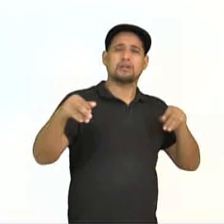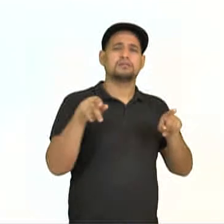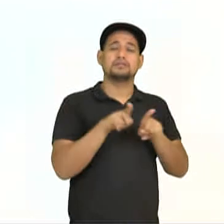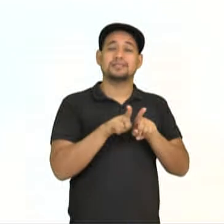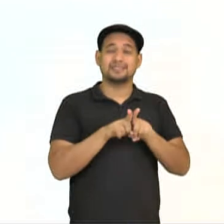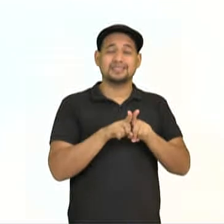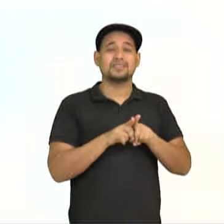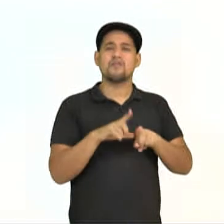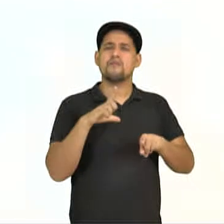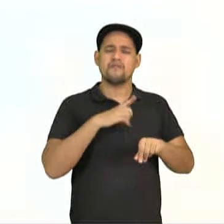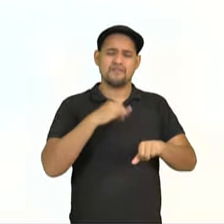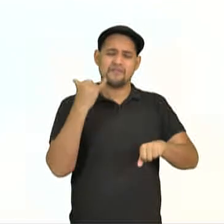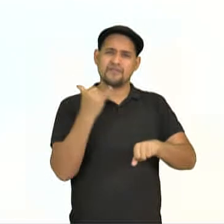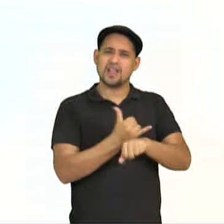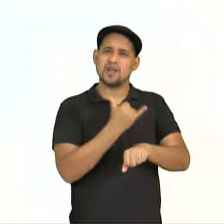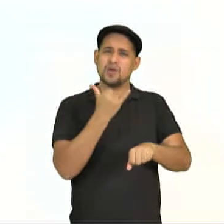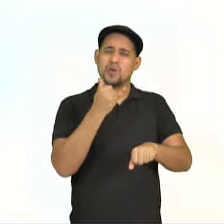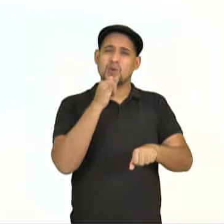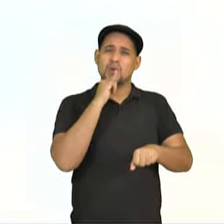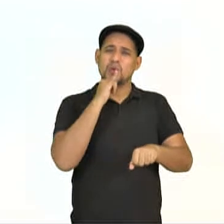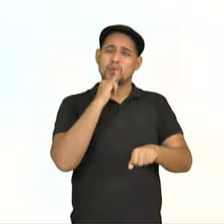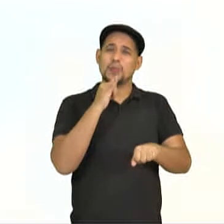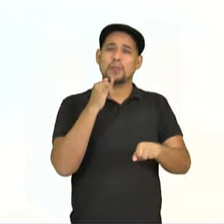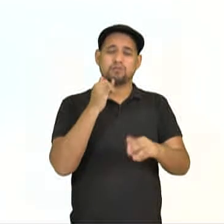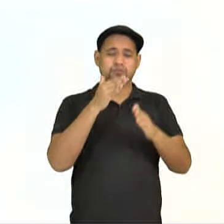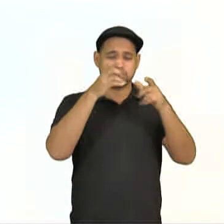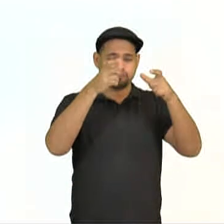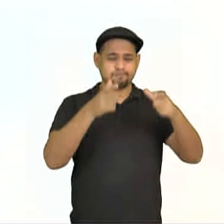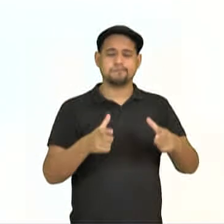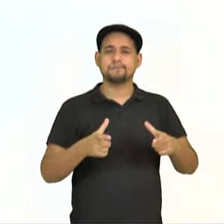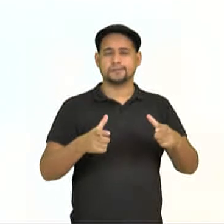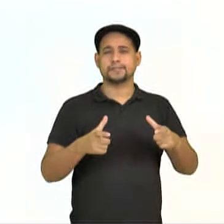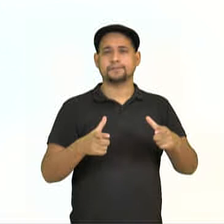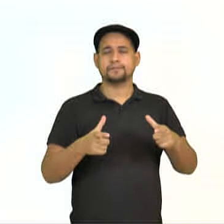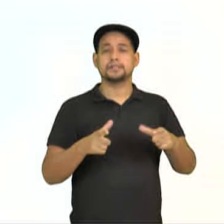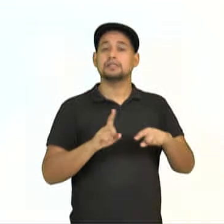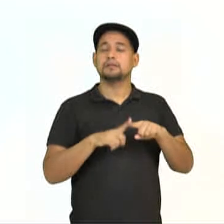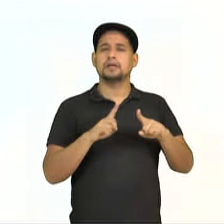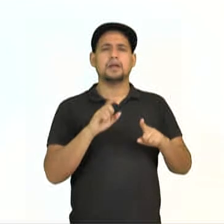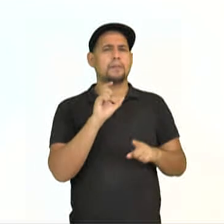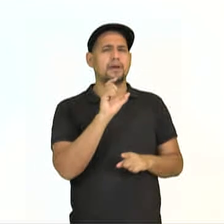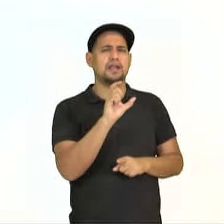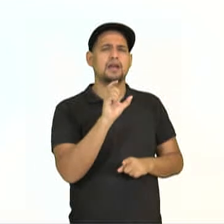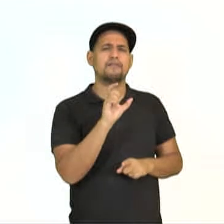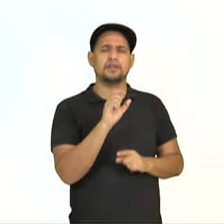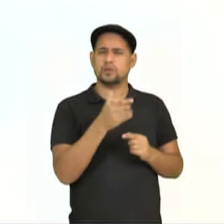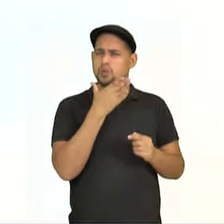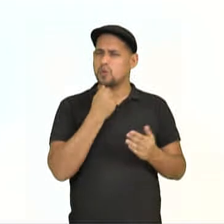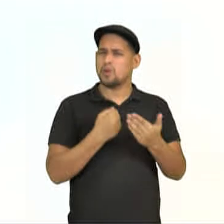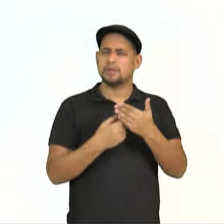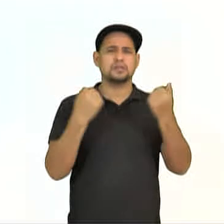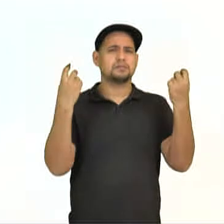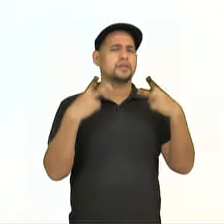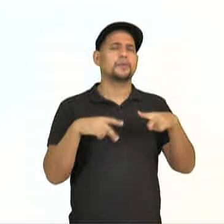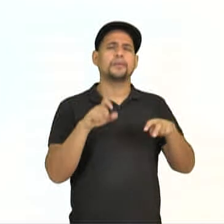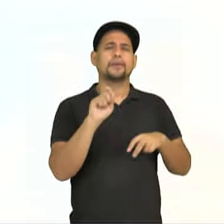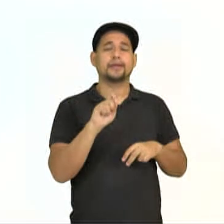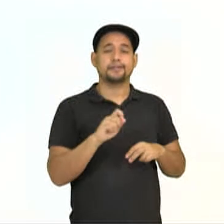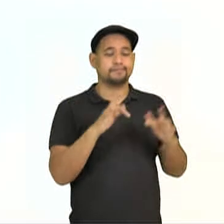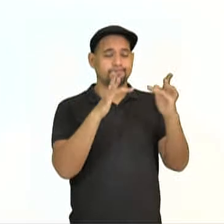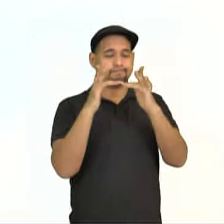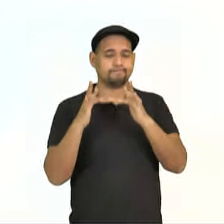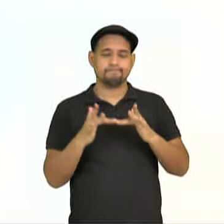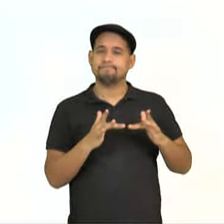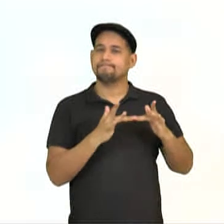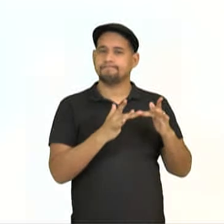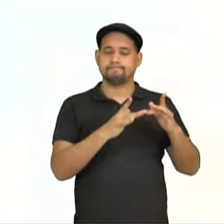de ferro desceu sobre o continente. As palavras de Churchill revelam que as relações dos